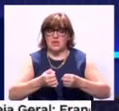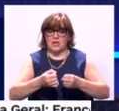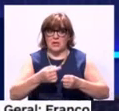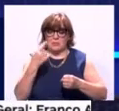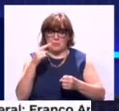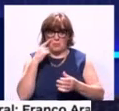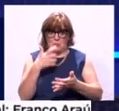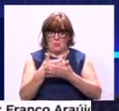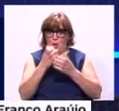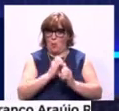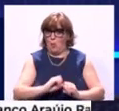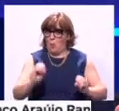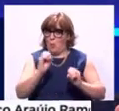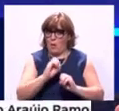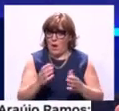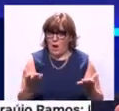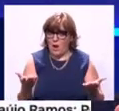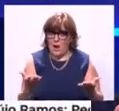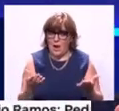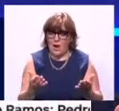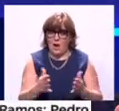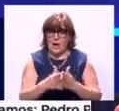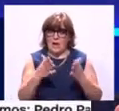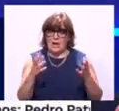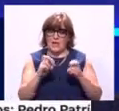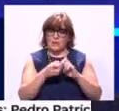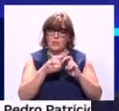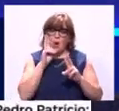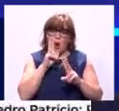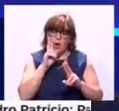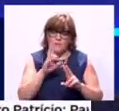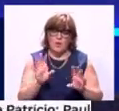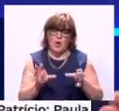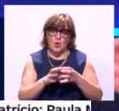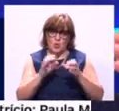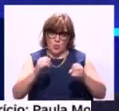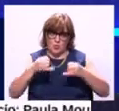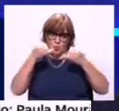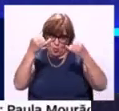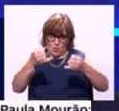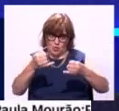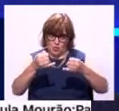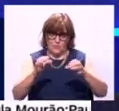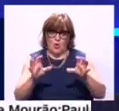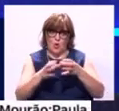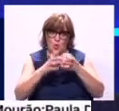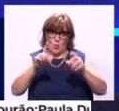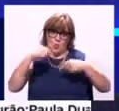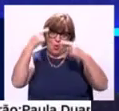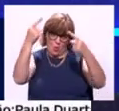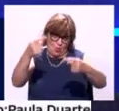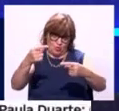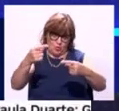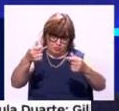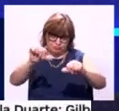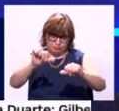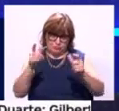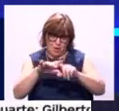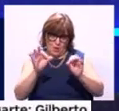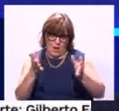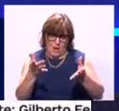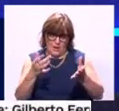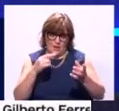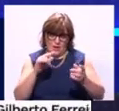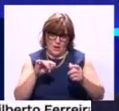prestação boa. Repare, o grande problema, a falar do clube rival, está a falar pois, do clube rival. Eu vou